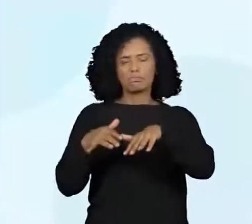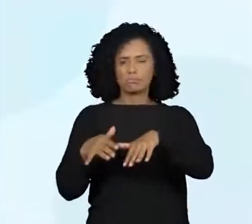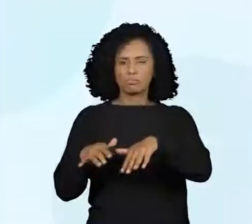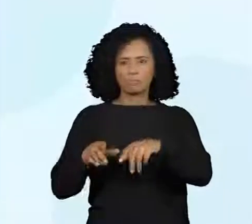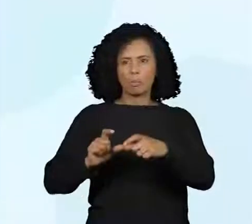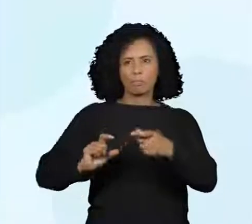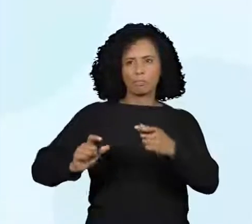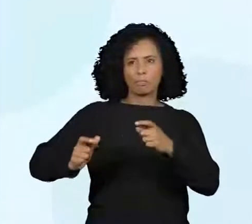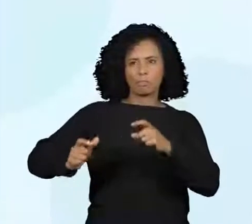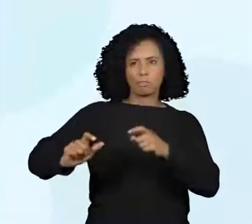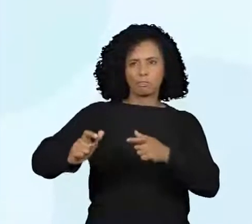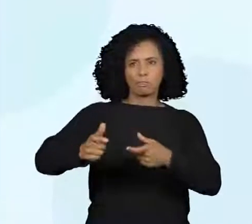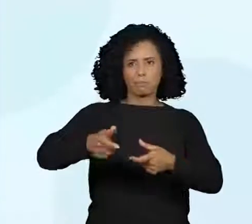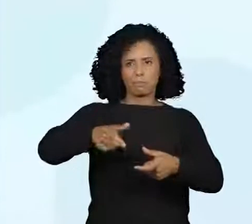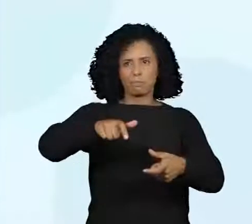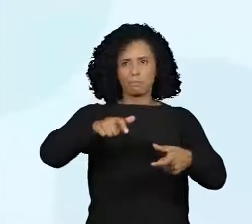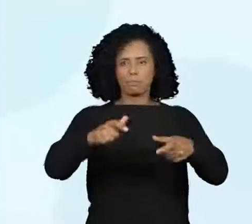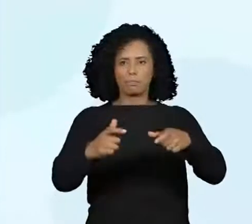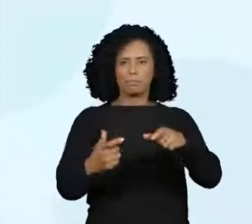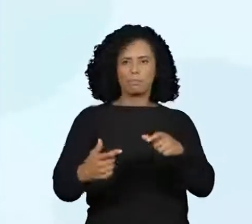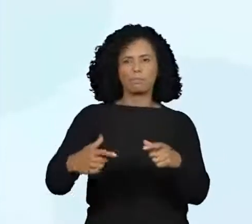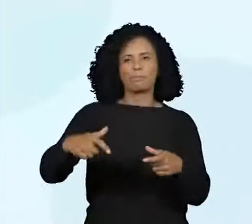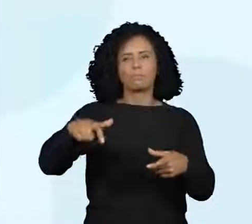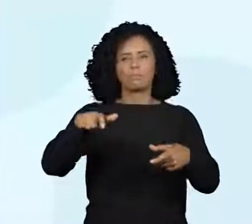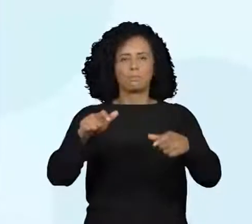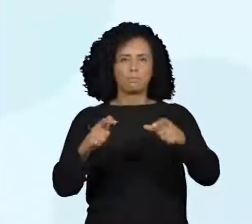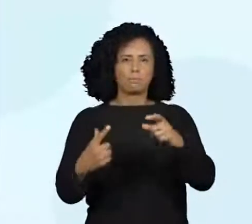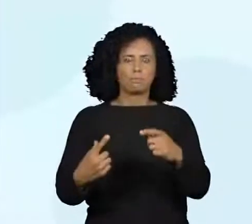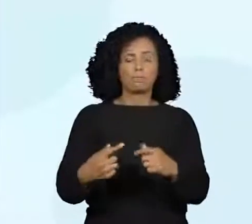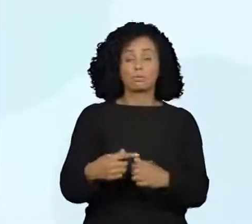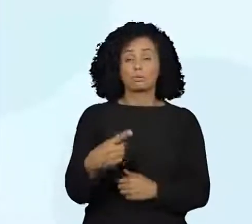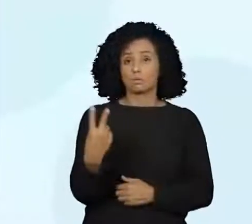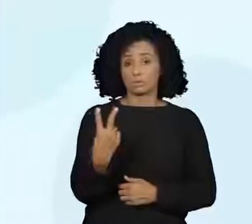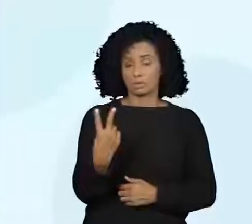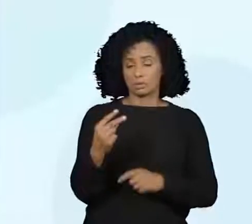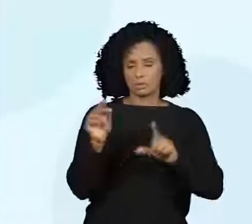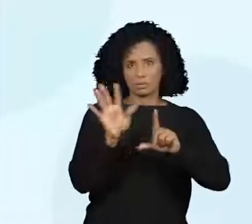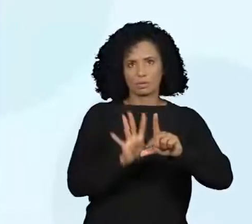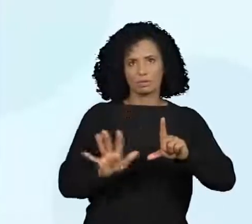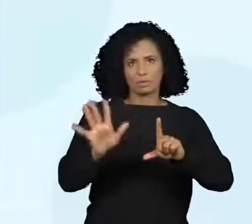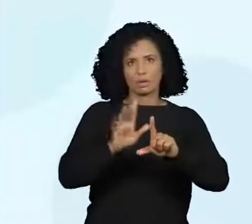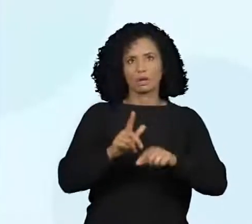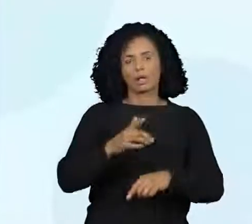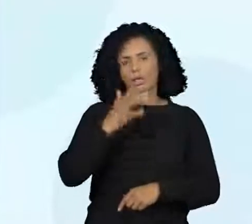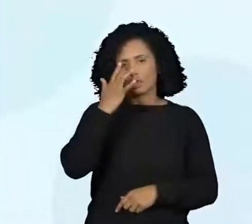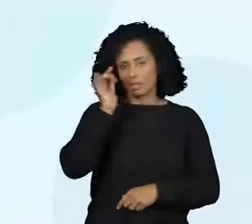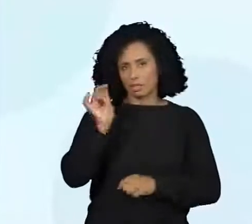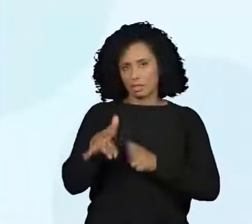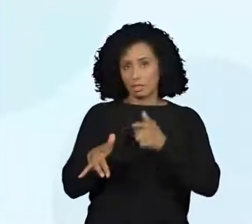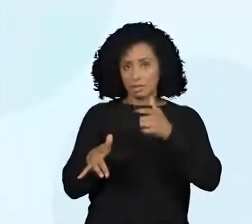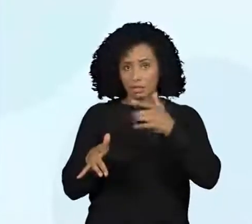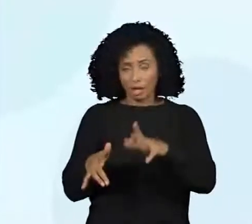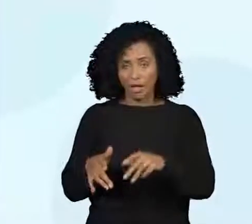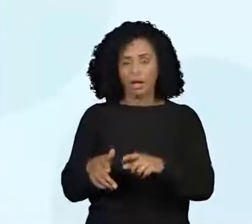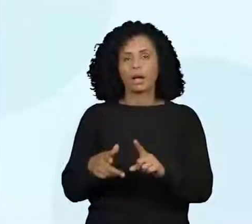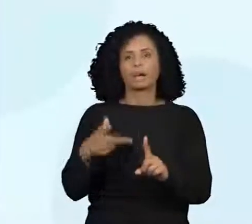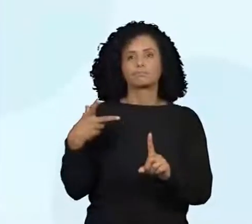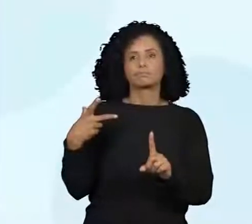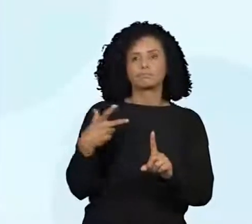Aqui eu consigo ver um descarte de seringas.